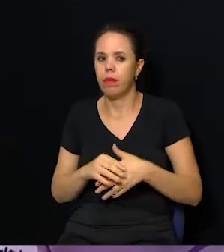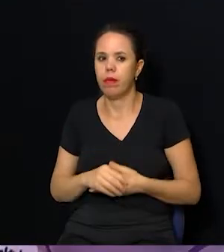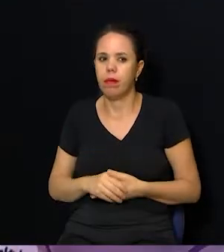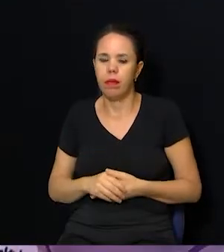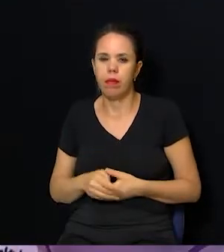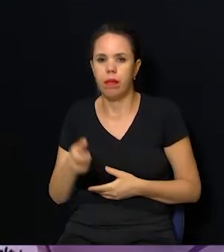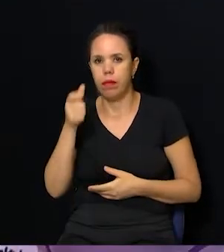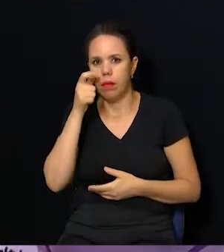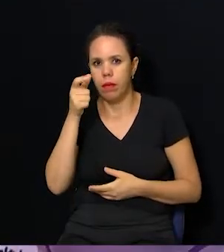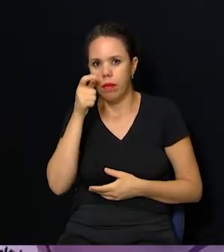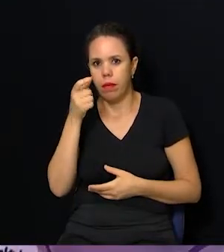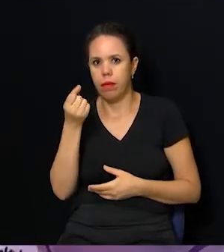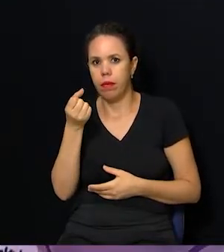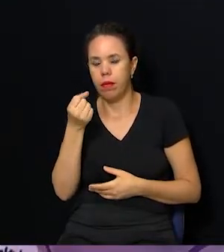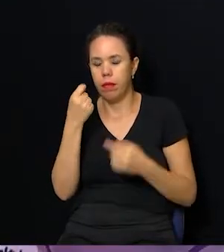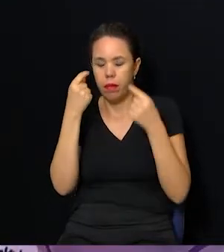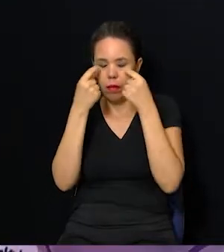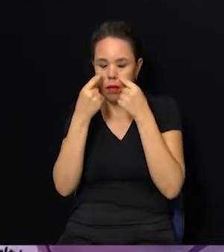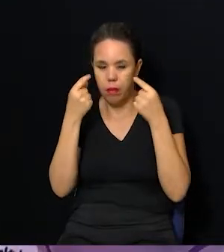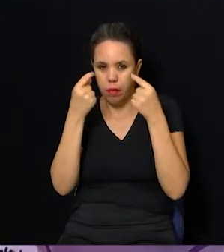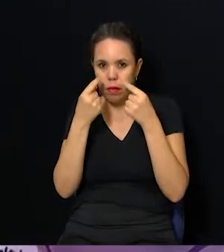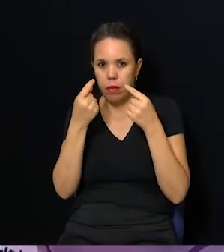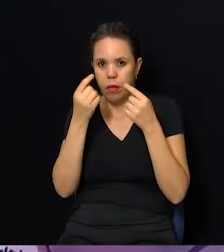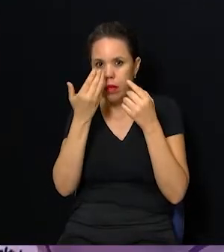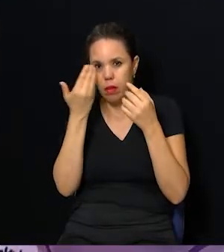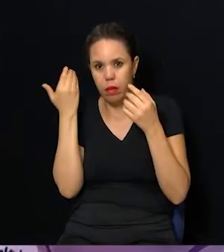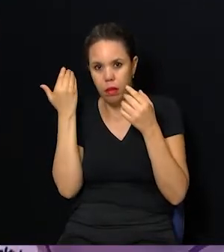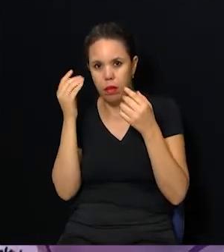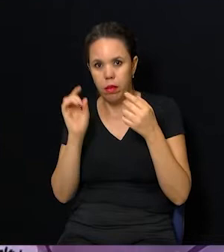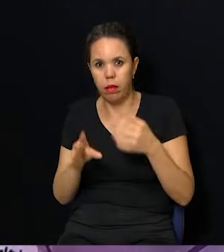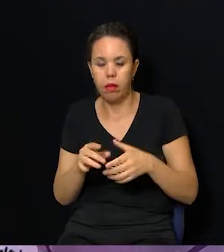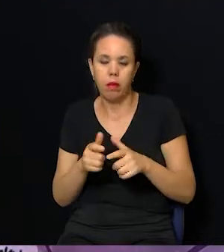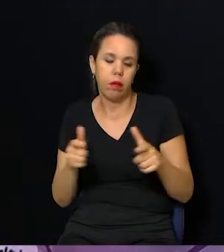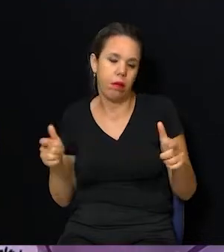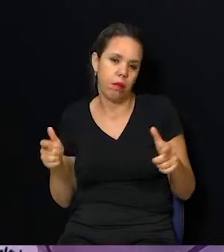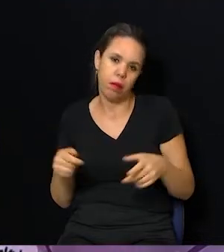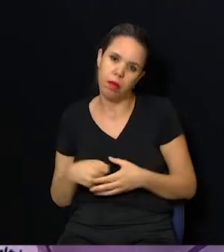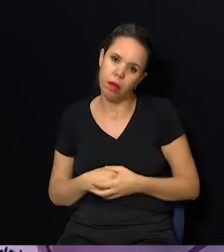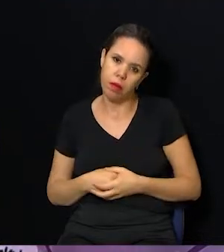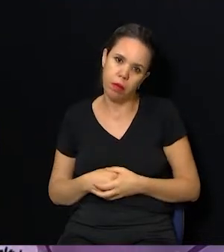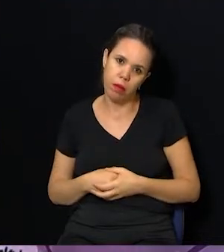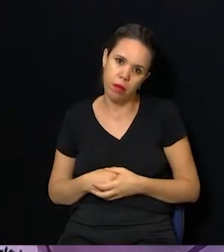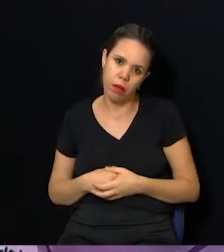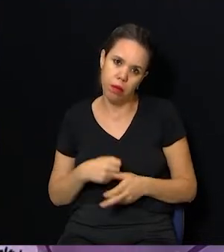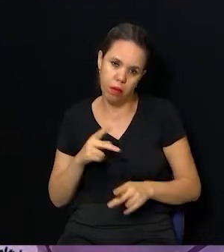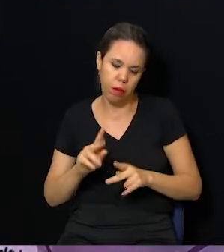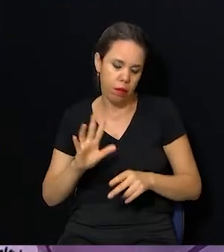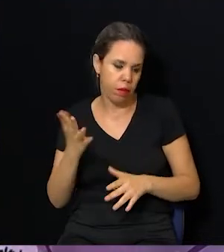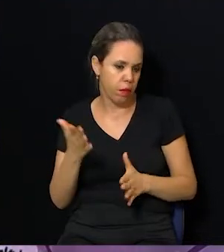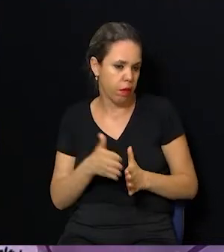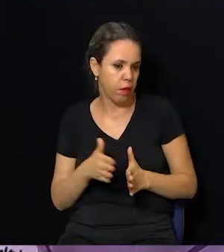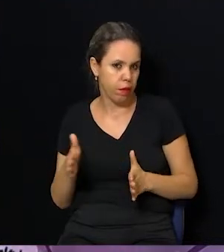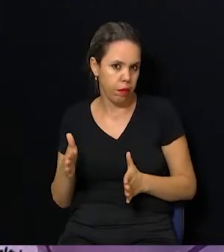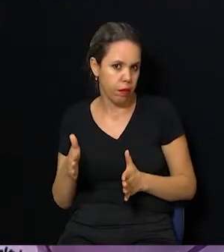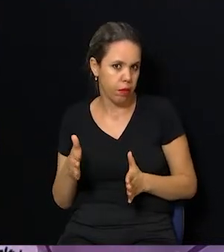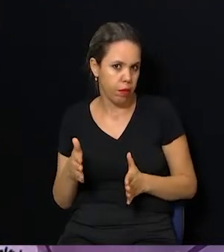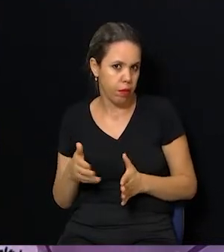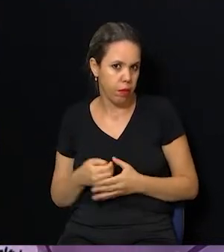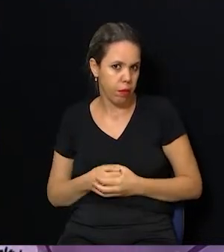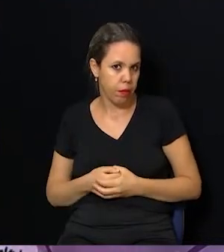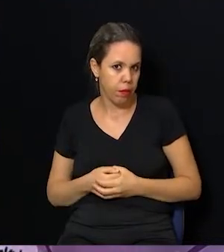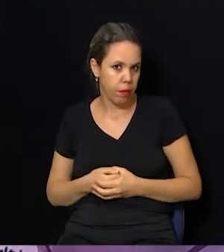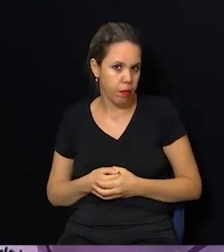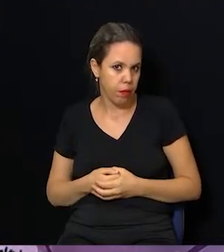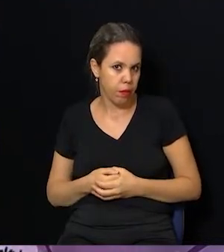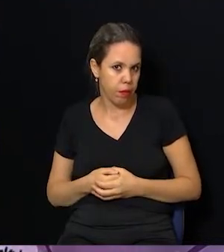o que você enxerga é esse branco nos olhos de um lado só, tá? A maioria das ocorrências